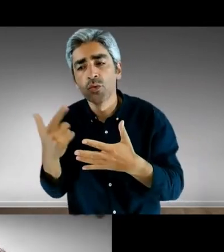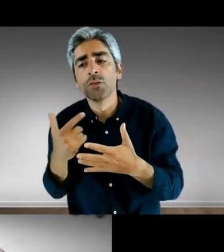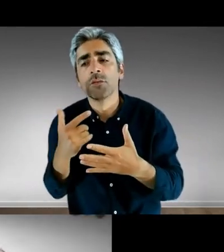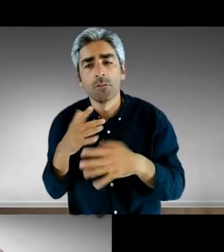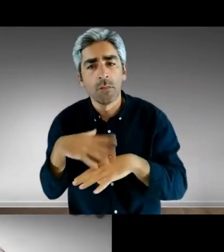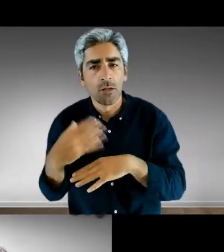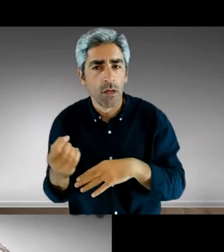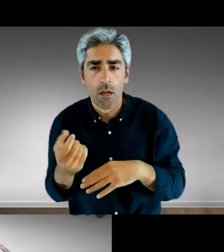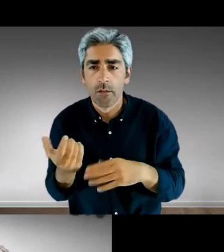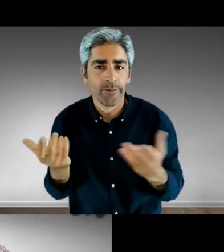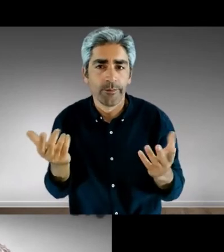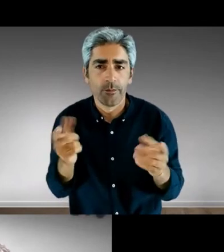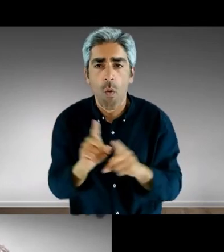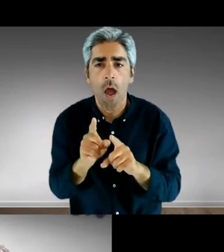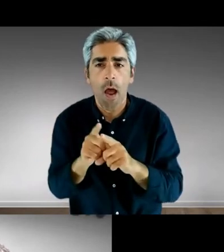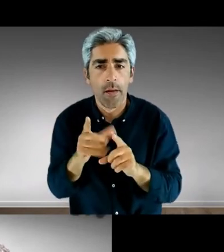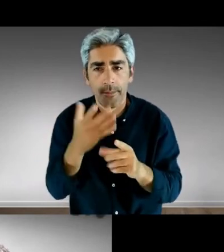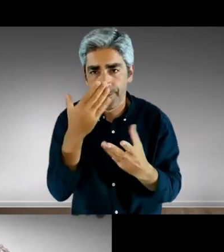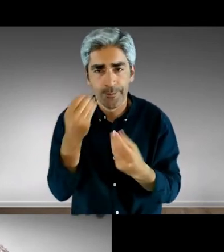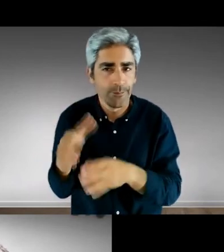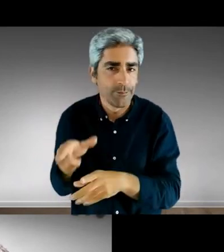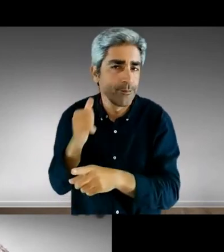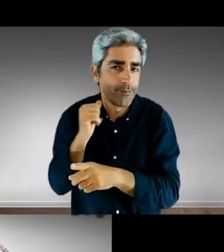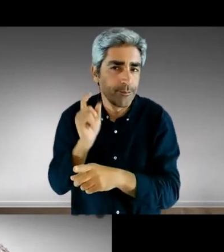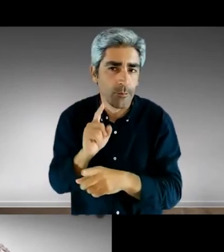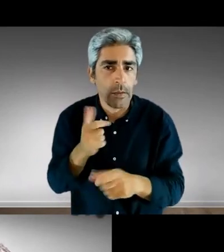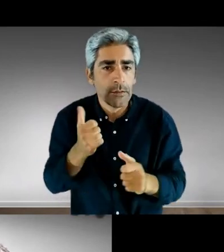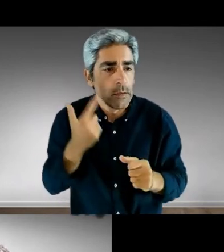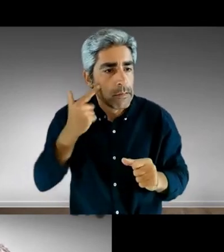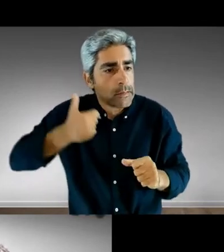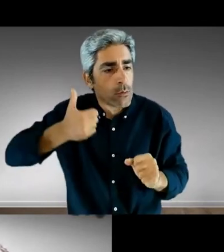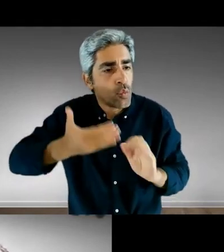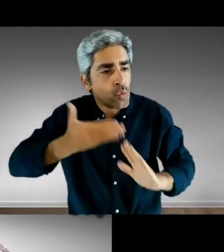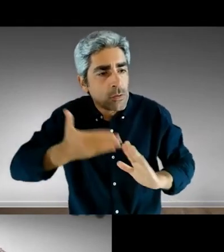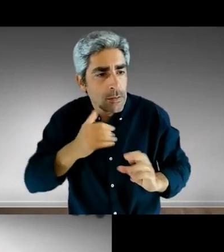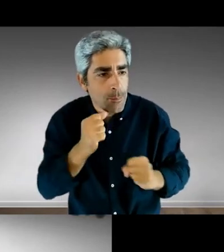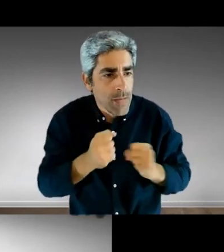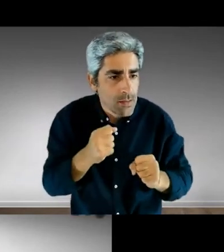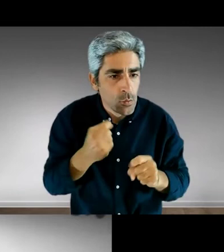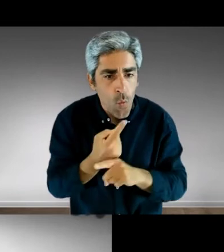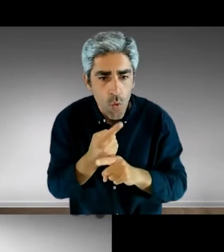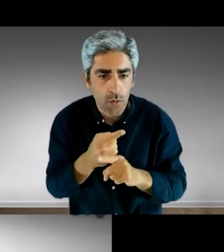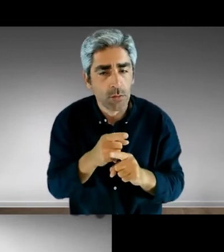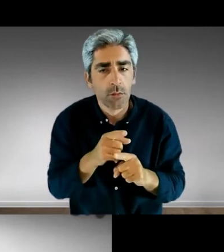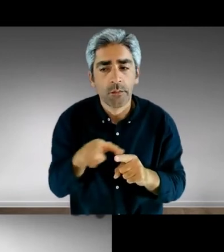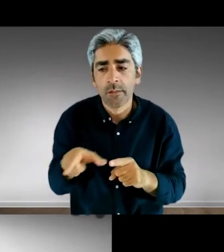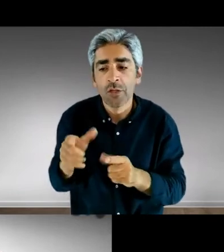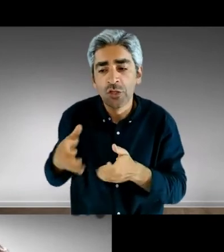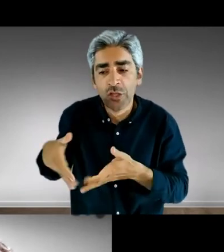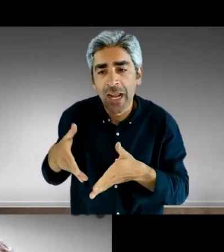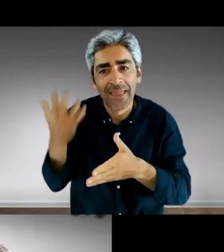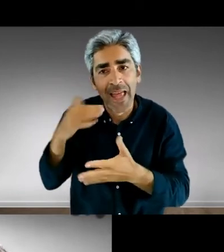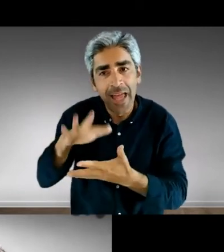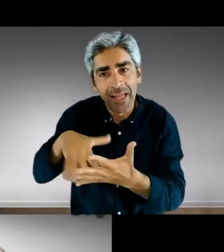a urgência, a pressa, geralmente é mais força do que aquilo que são as nossas estratégias. Por outro lado,